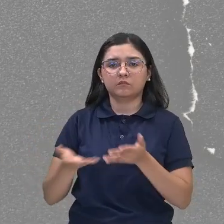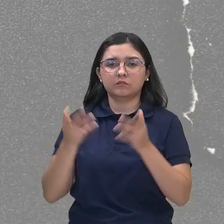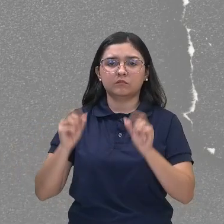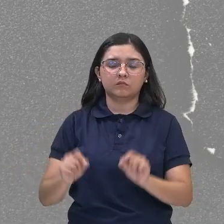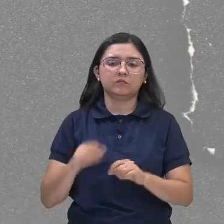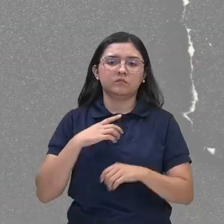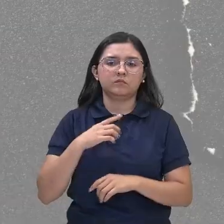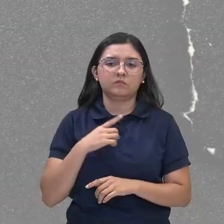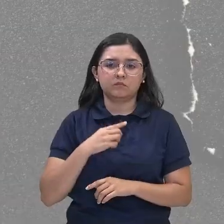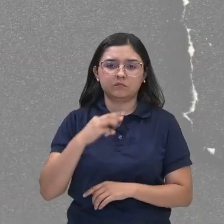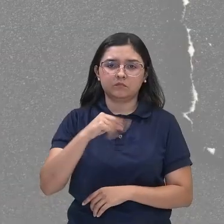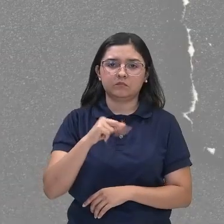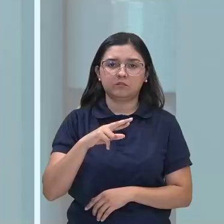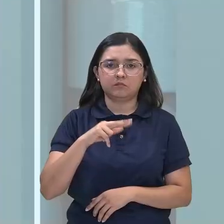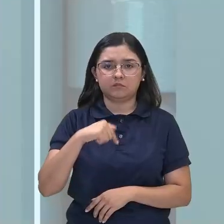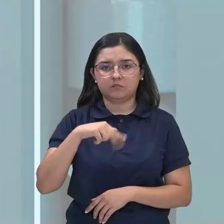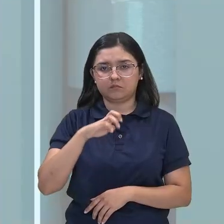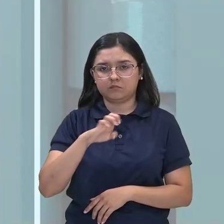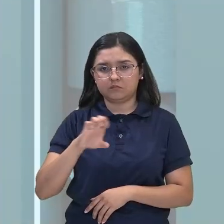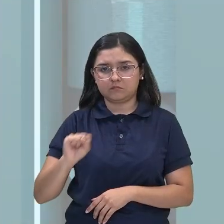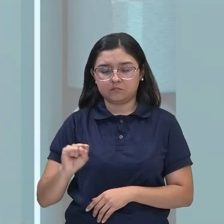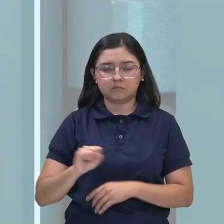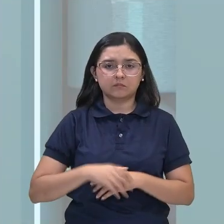Marquês de Pombal.